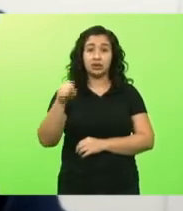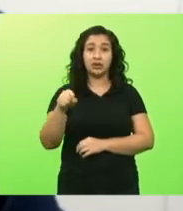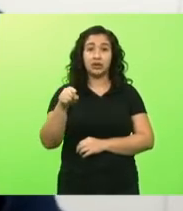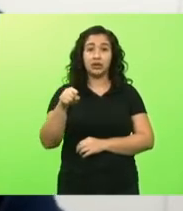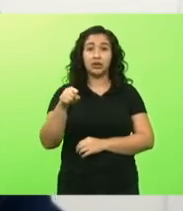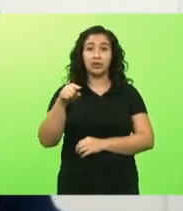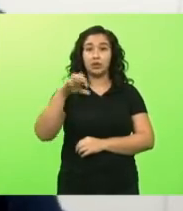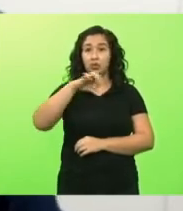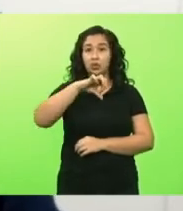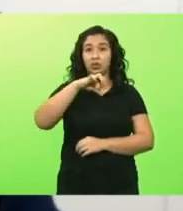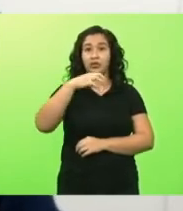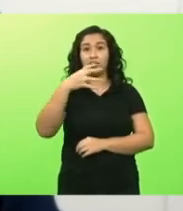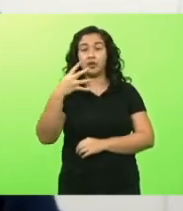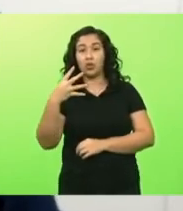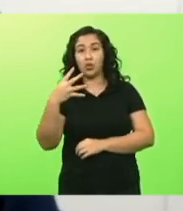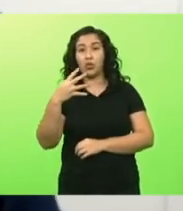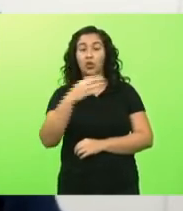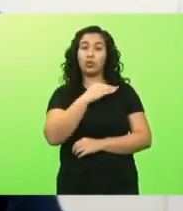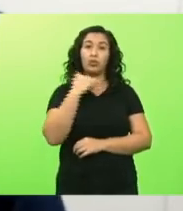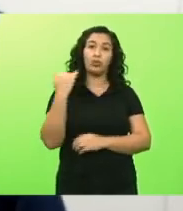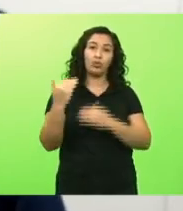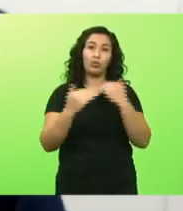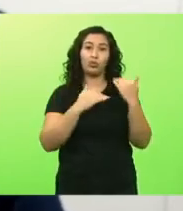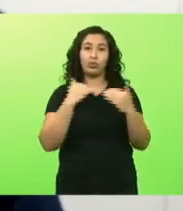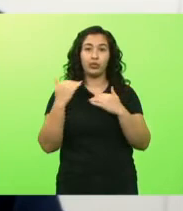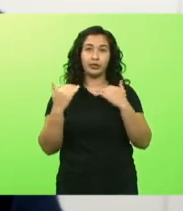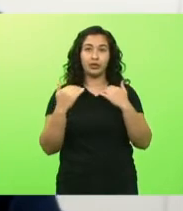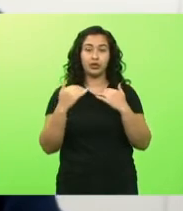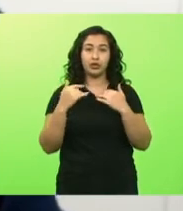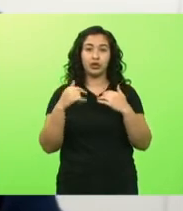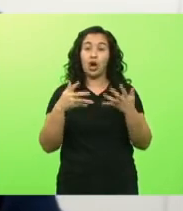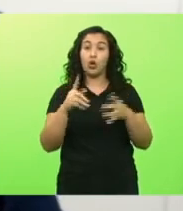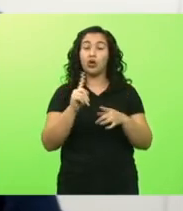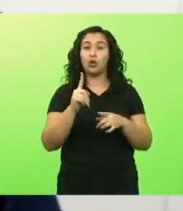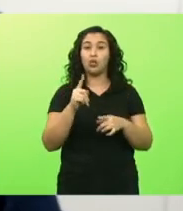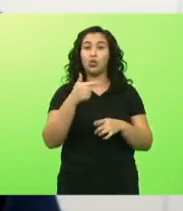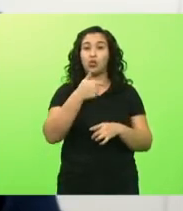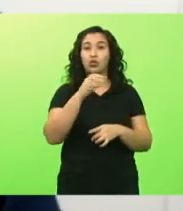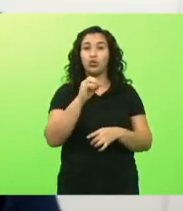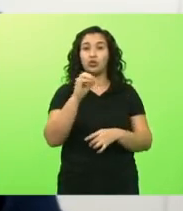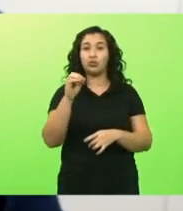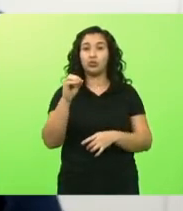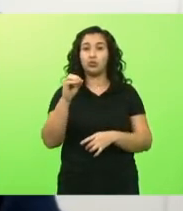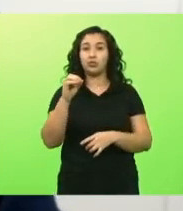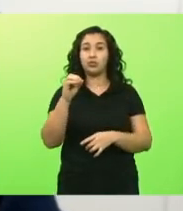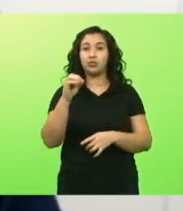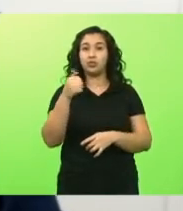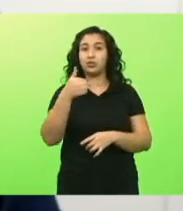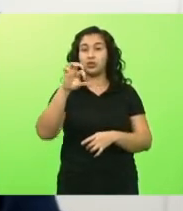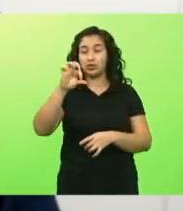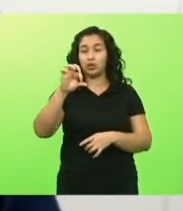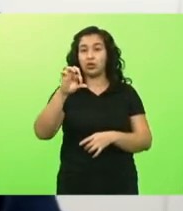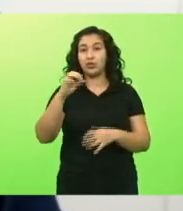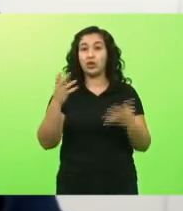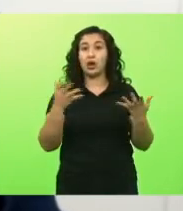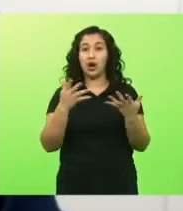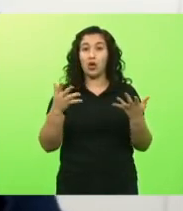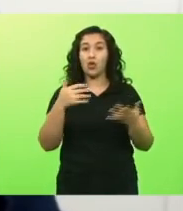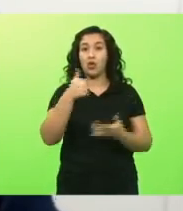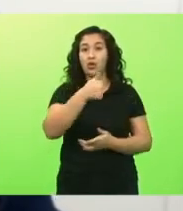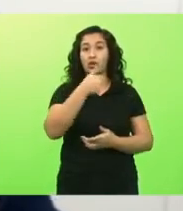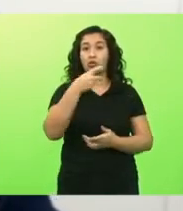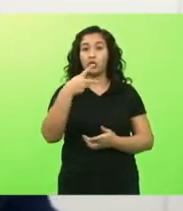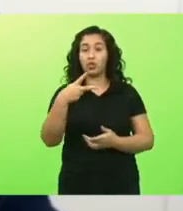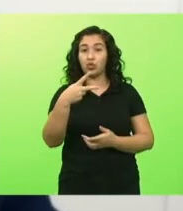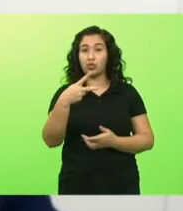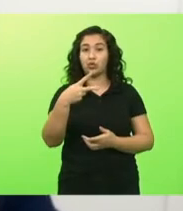13.394 mortes. Esse ano não, em 2019. Esse ano nós tivemos 12.500,